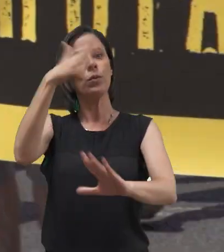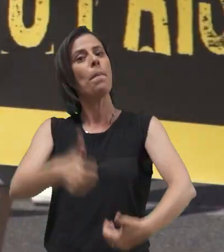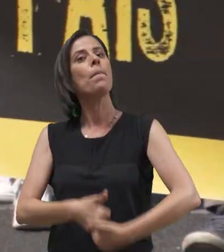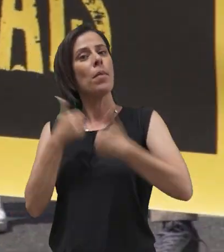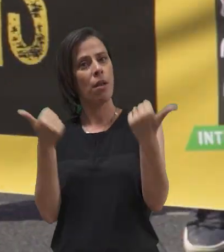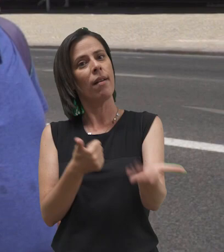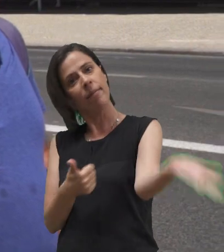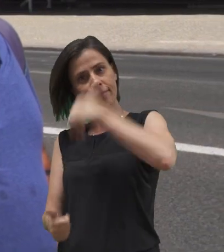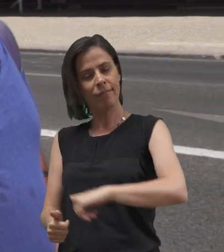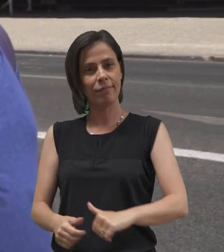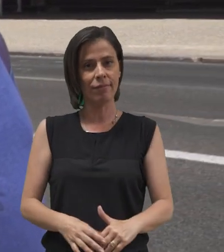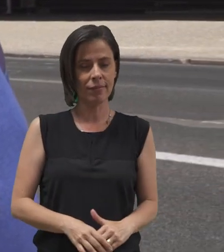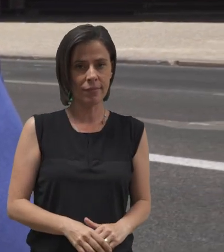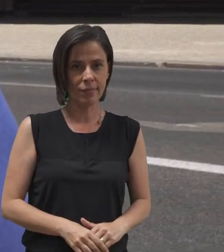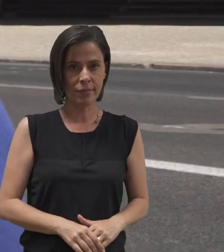melhor. Vem daí.